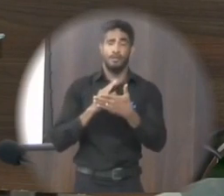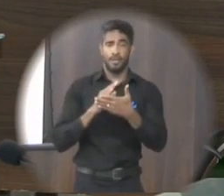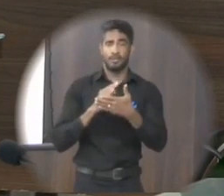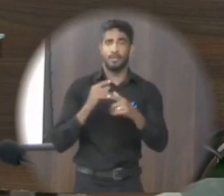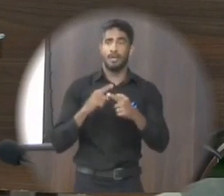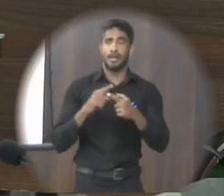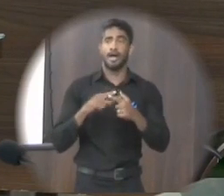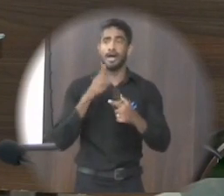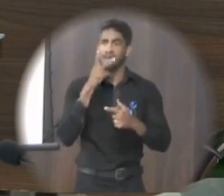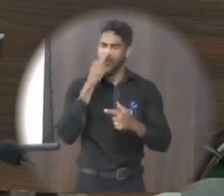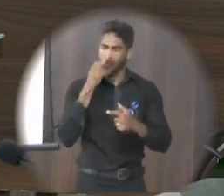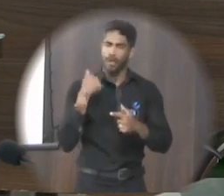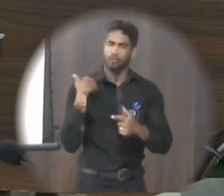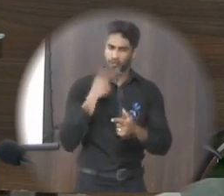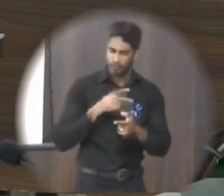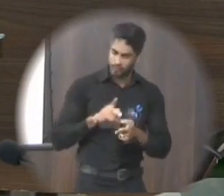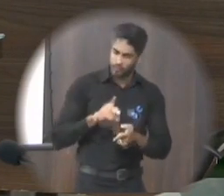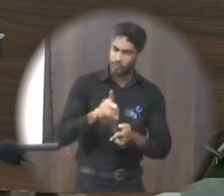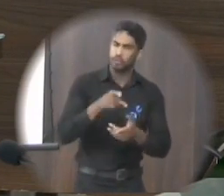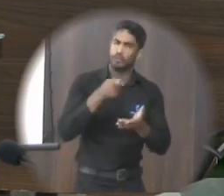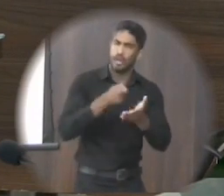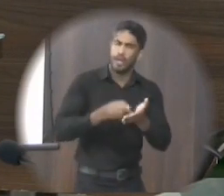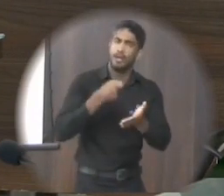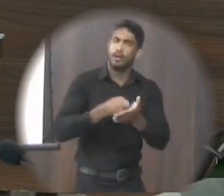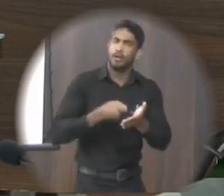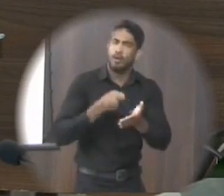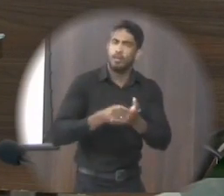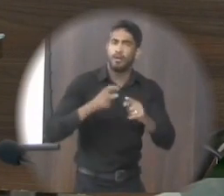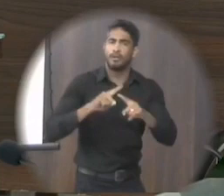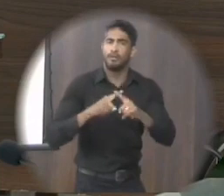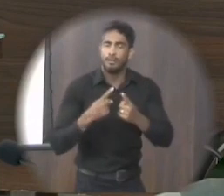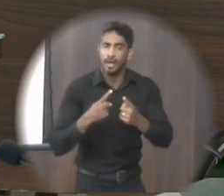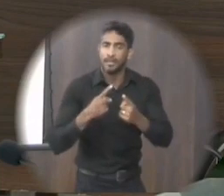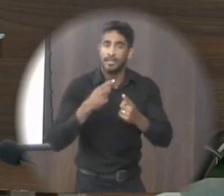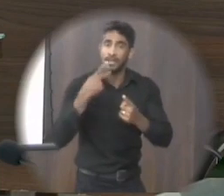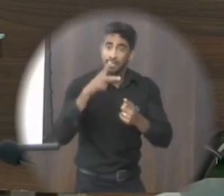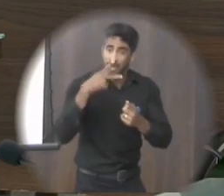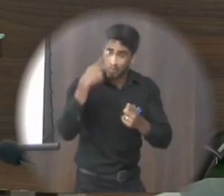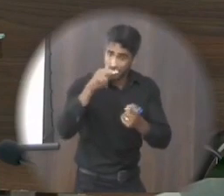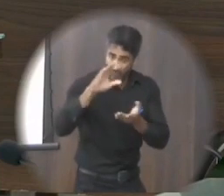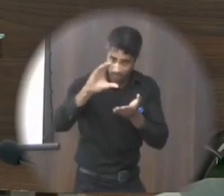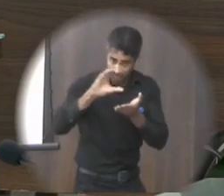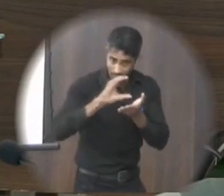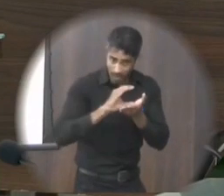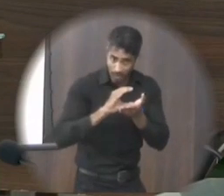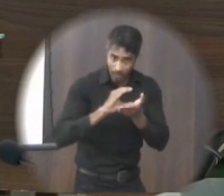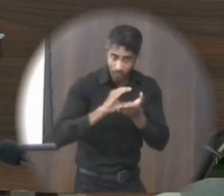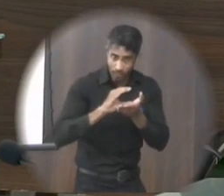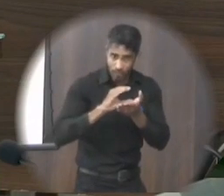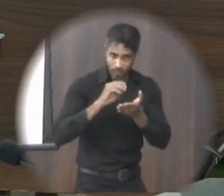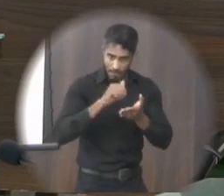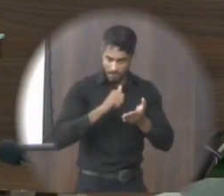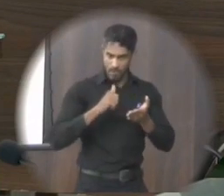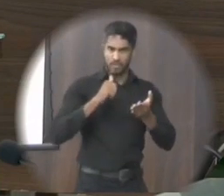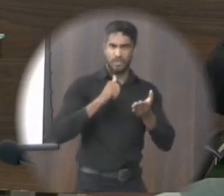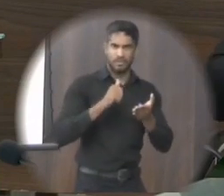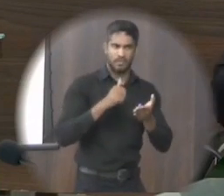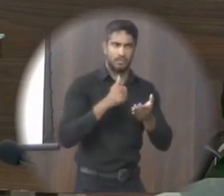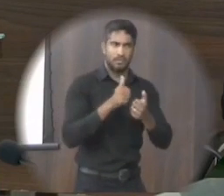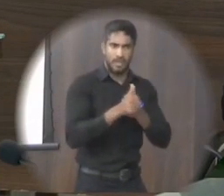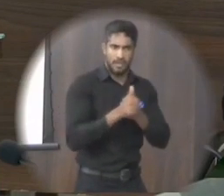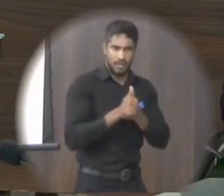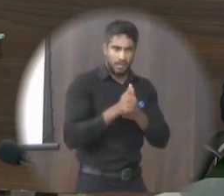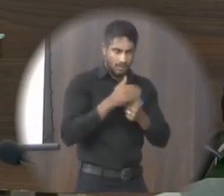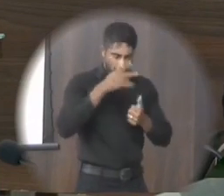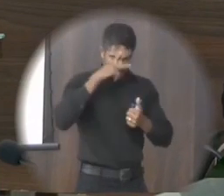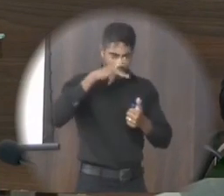a gente vai continuar cobrando, mas você colocando a sua emenda impositiva, eu não estou esperando de algo próximo, estou fazendo a